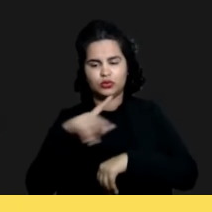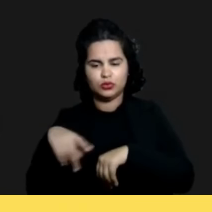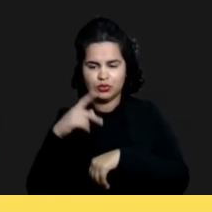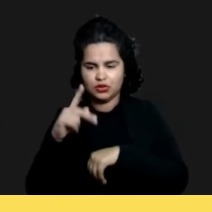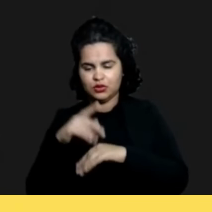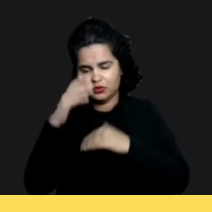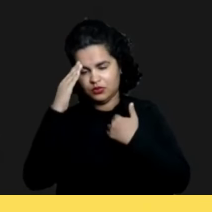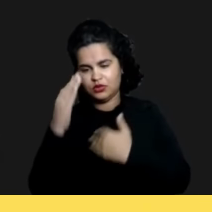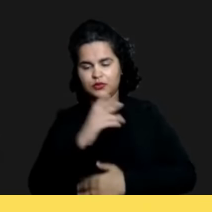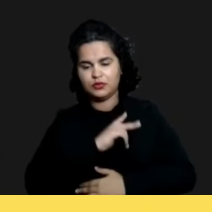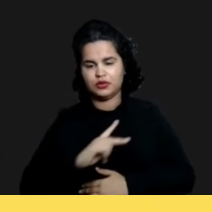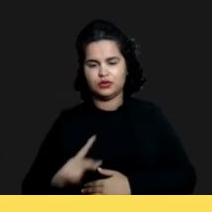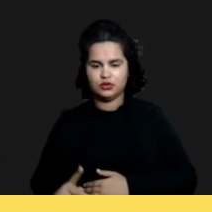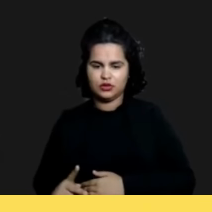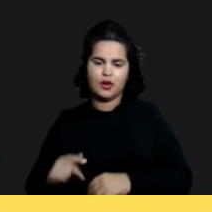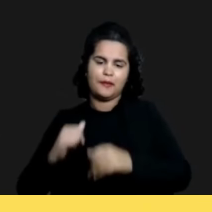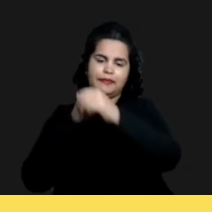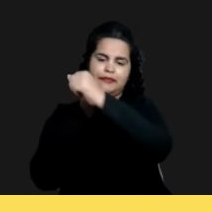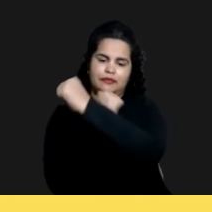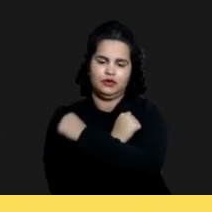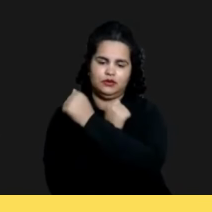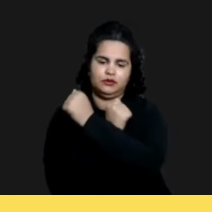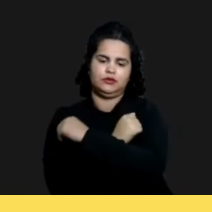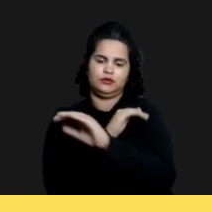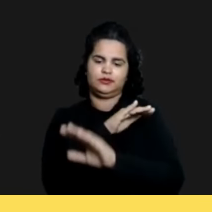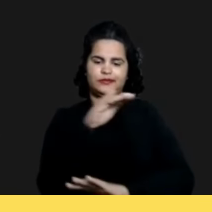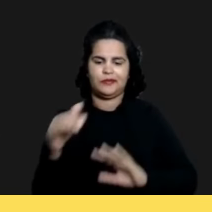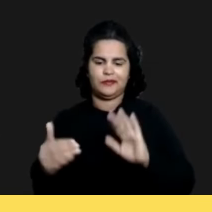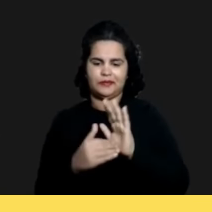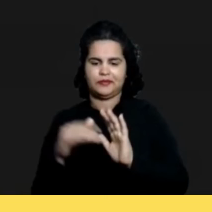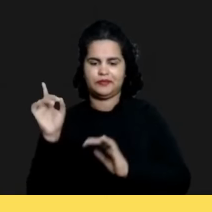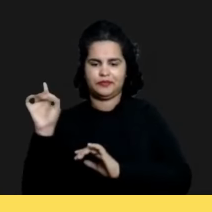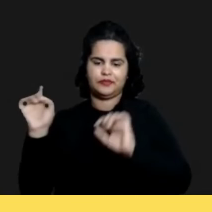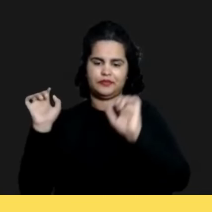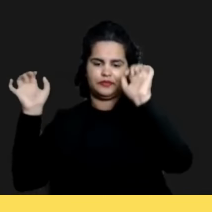Muito obrigado, presidente. Deixo aqui um abraço a todos. Que